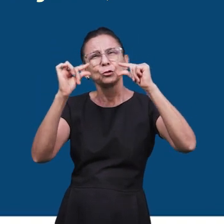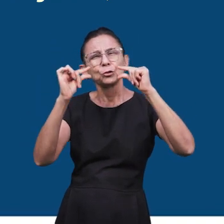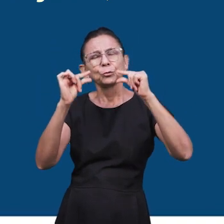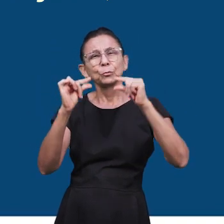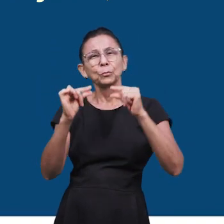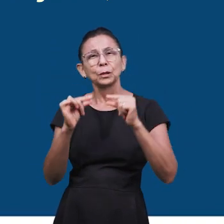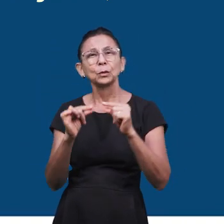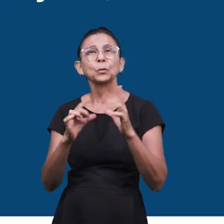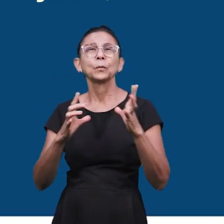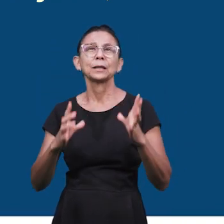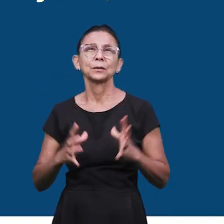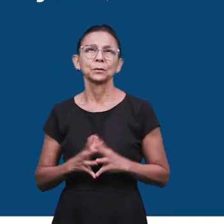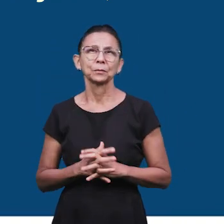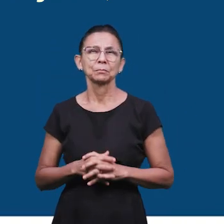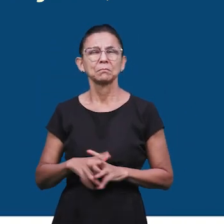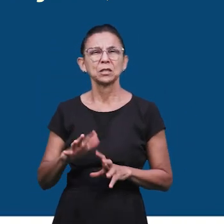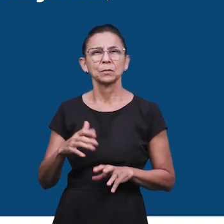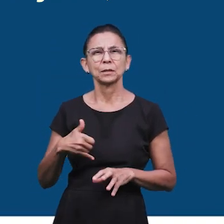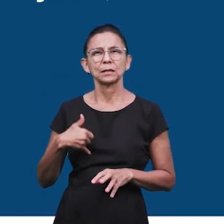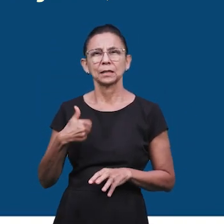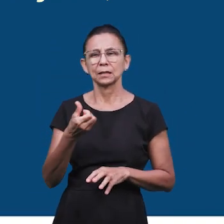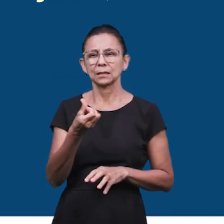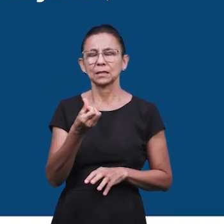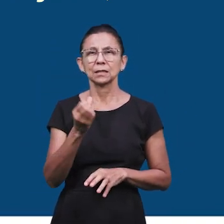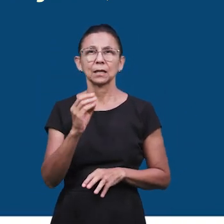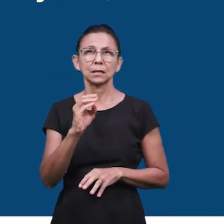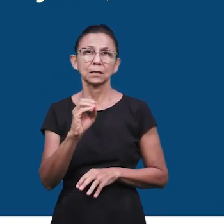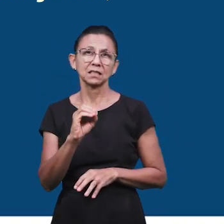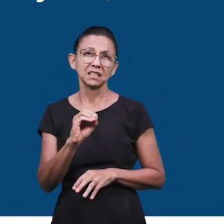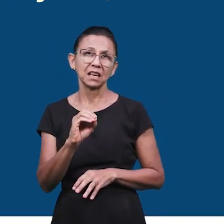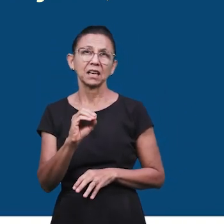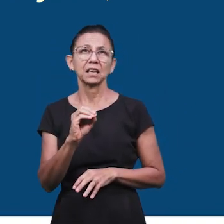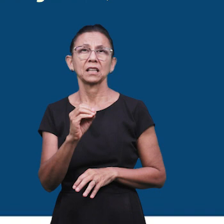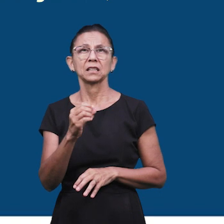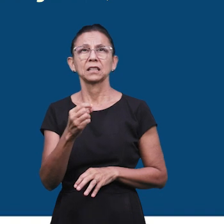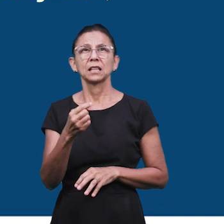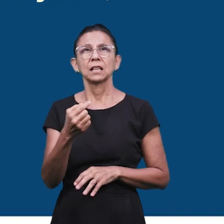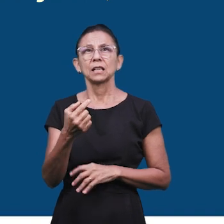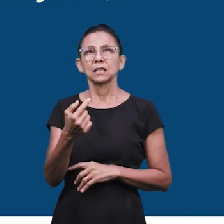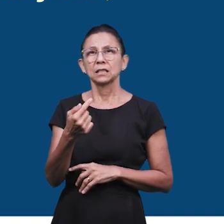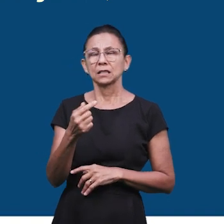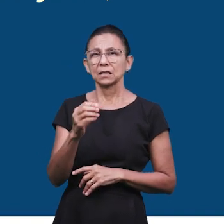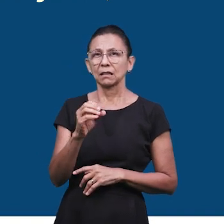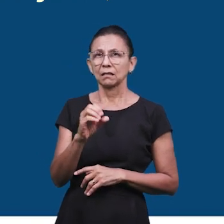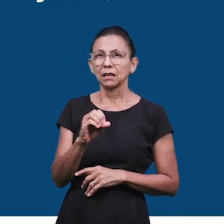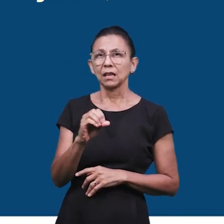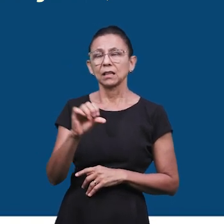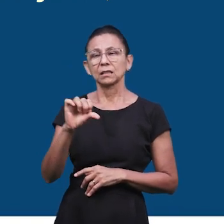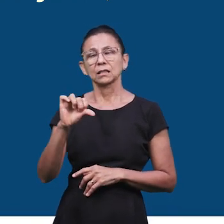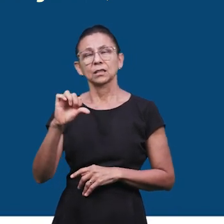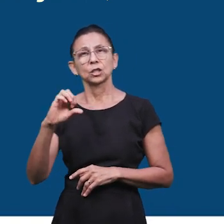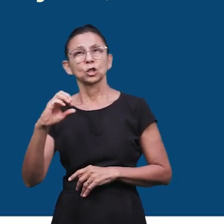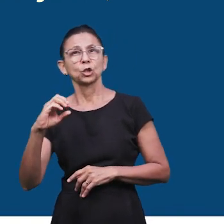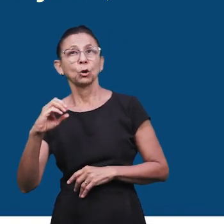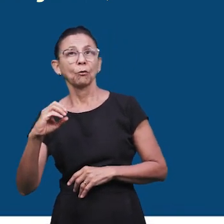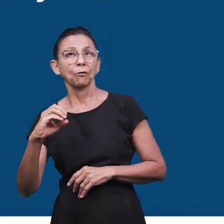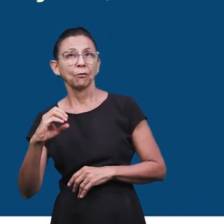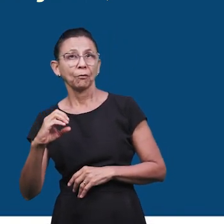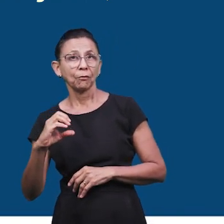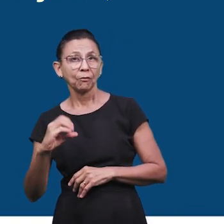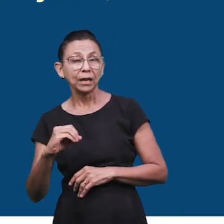tamanho por volta ali dos 60 anos, se acentuando entre os 70 e os 90 anos, com um decréscimo de